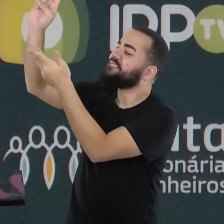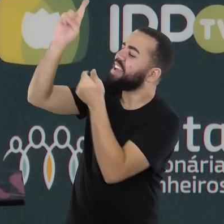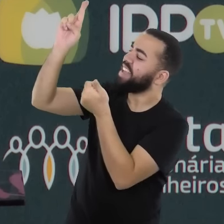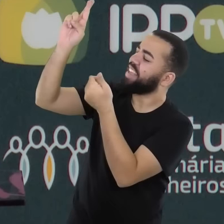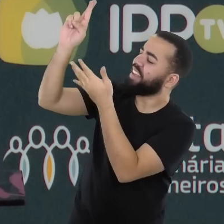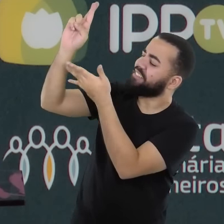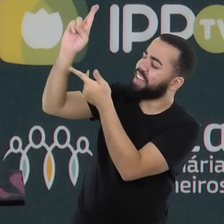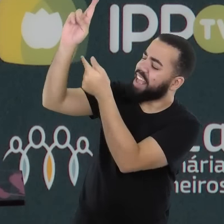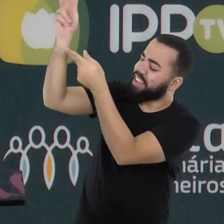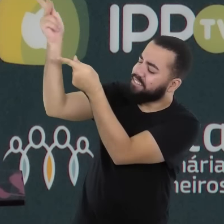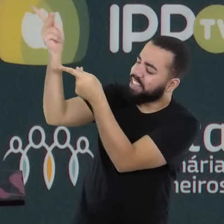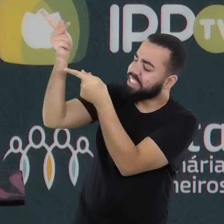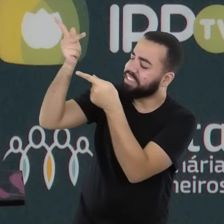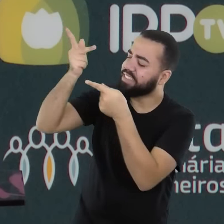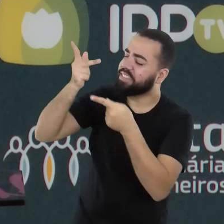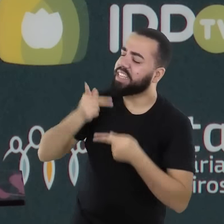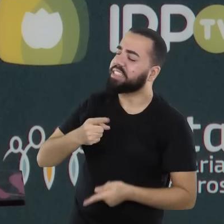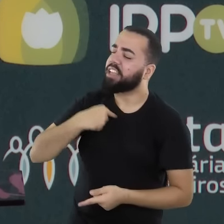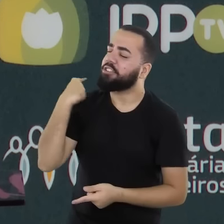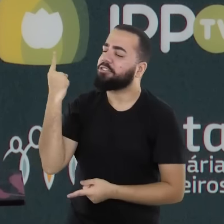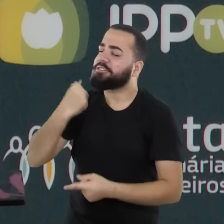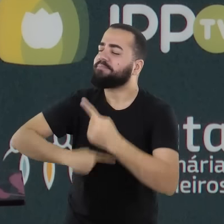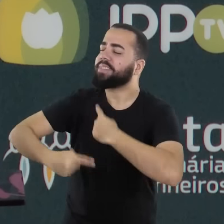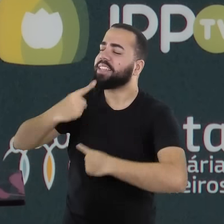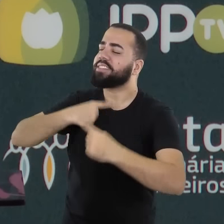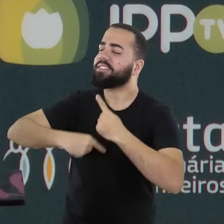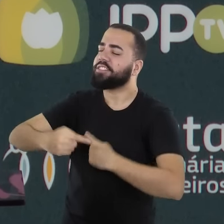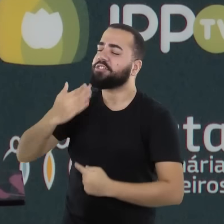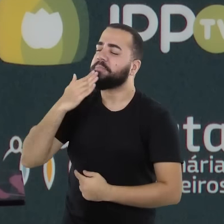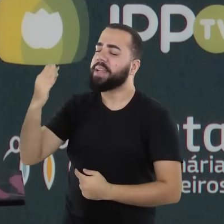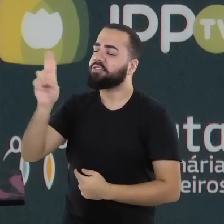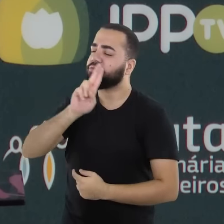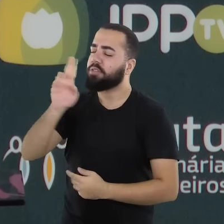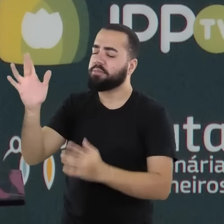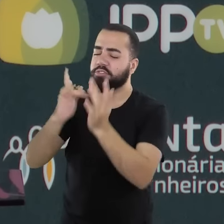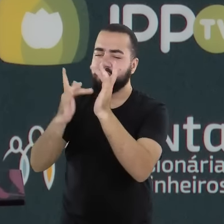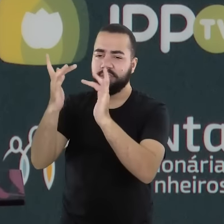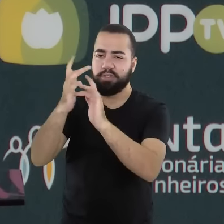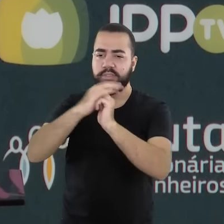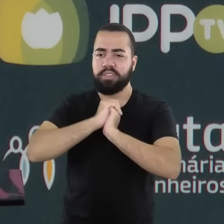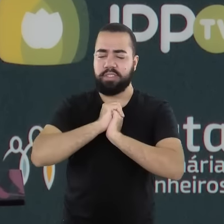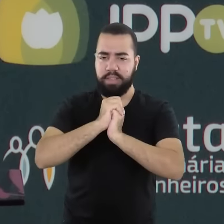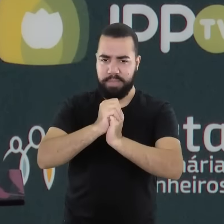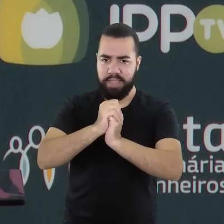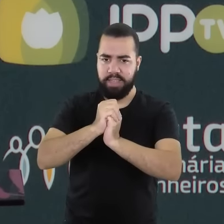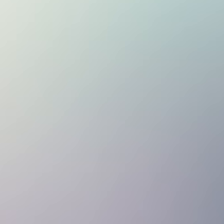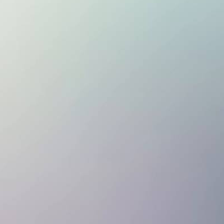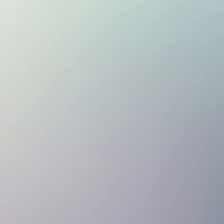É o nosso desejo, a nossa oração, em nome de Jesus. Amém.